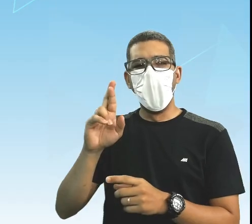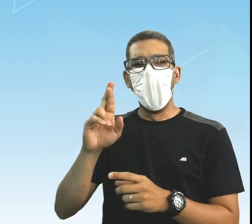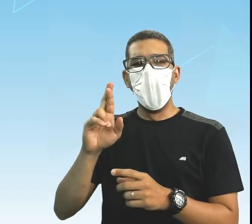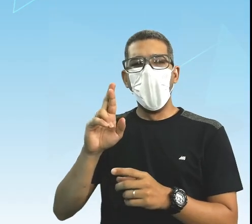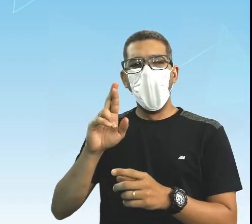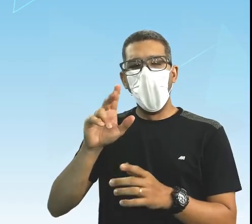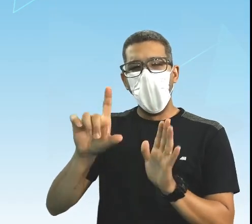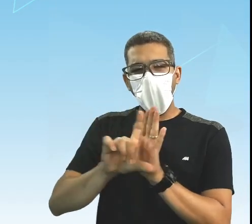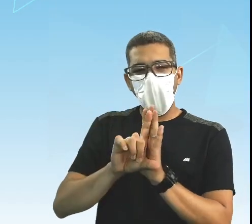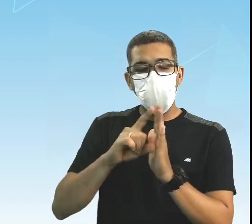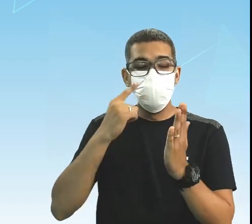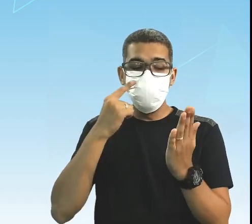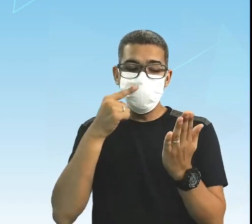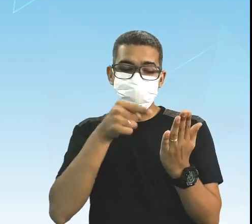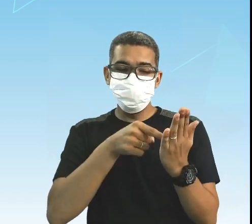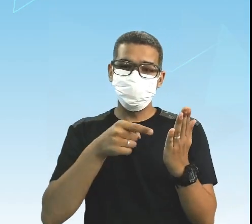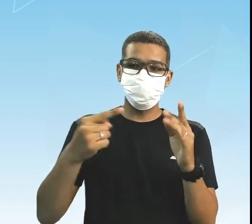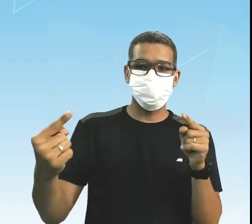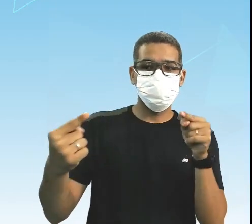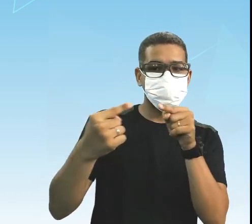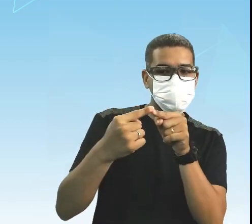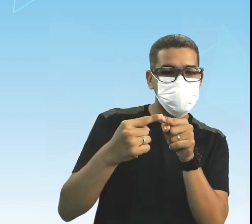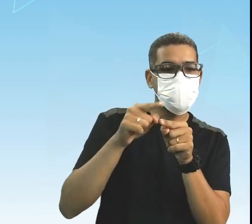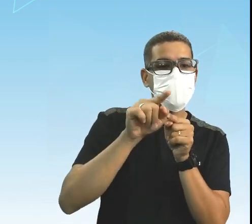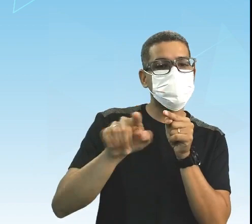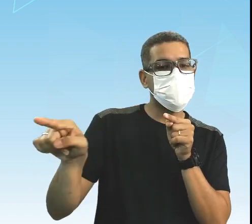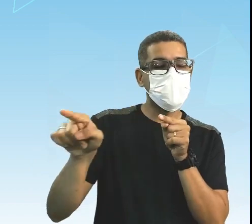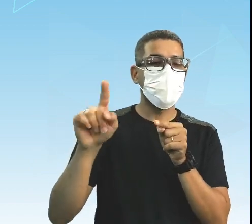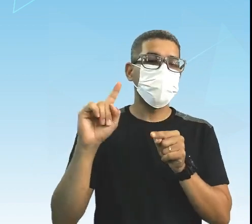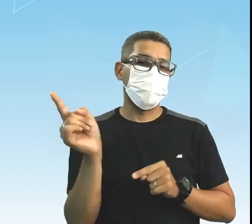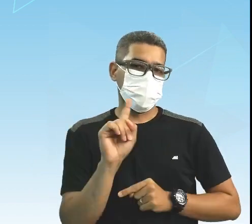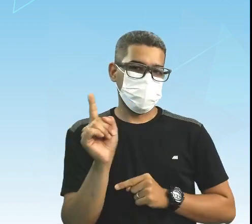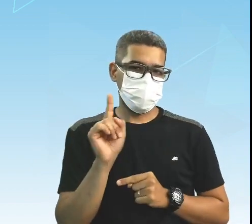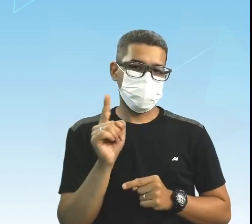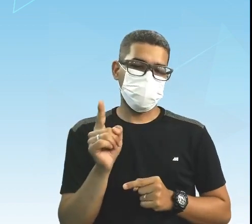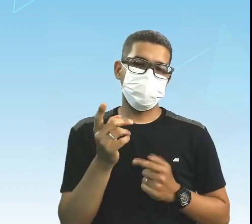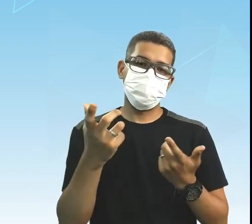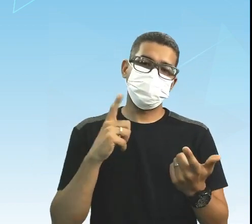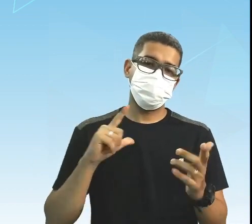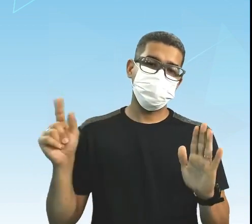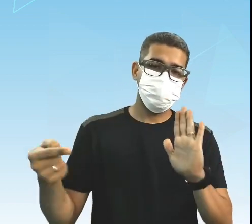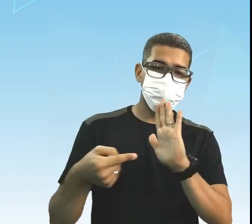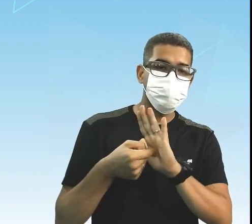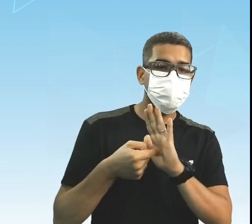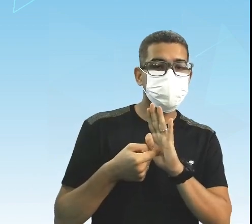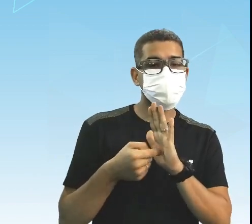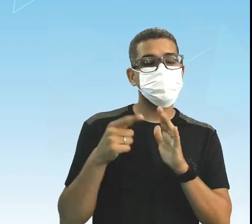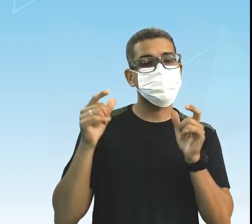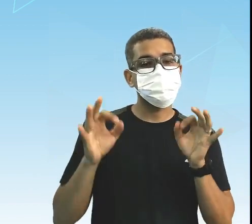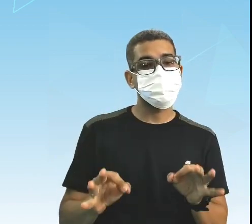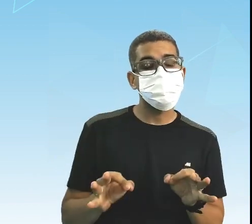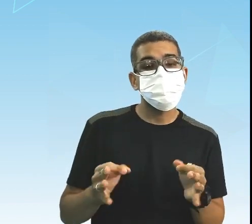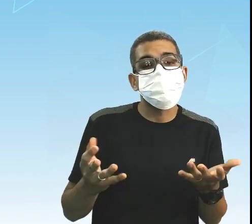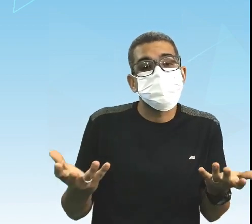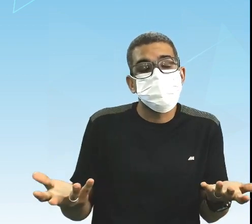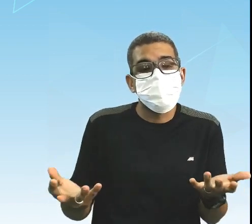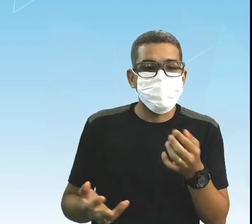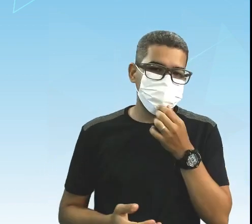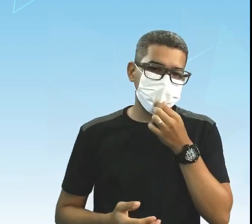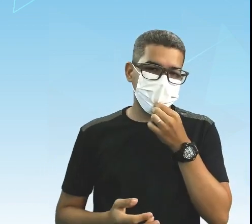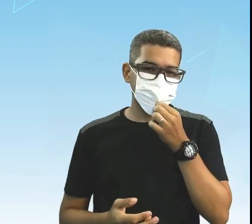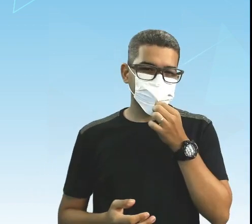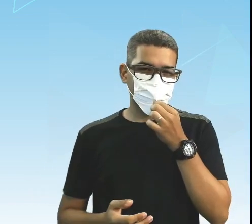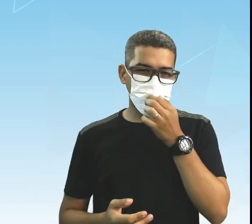se ela é adequada ou não para se cumprir tal objetivo, entendeu? Por exemplo, você tem